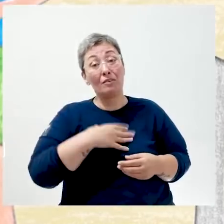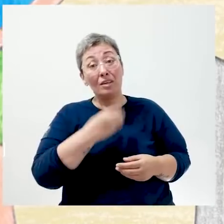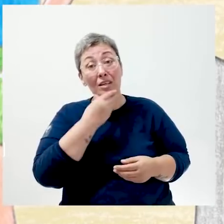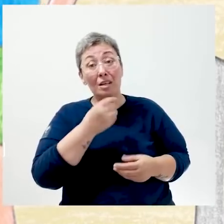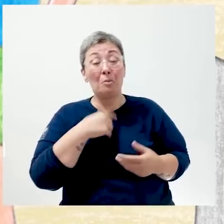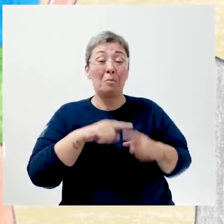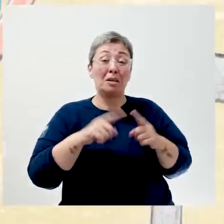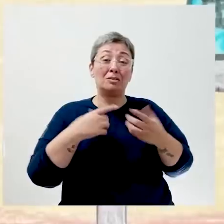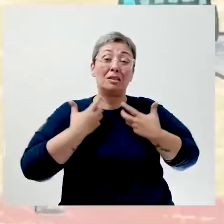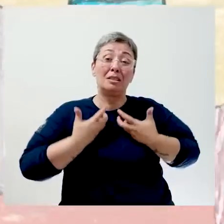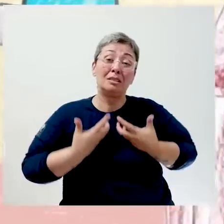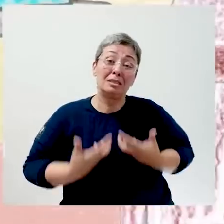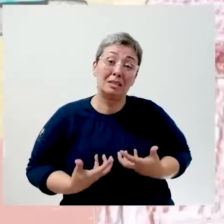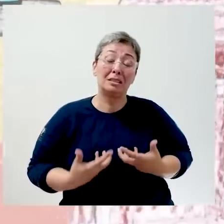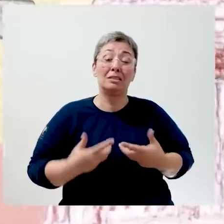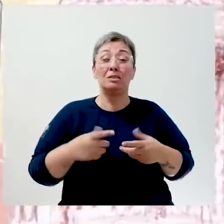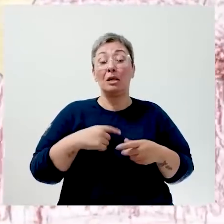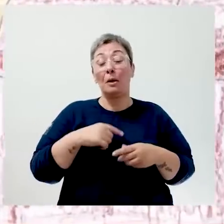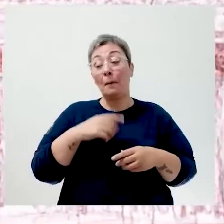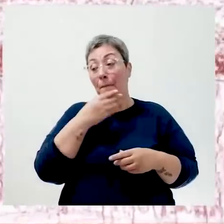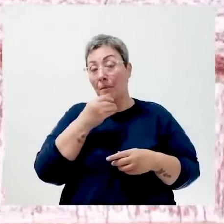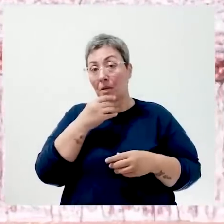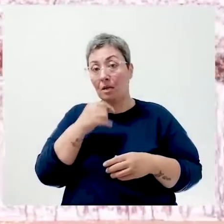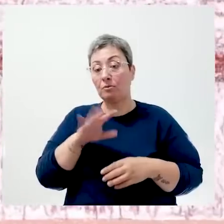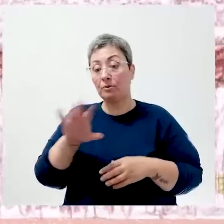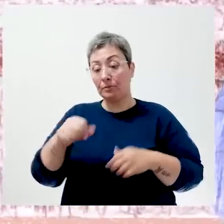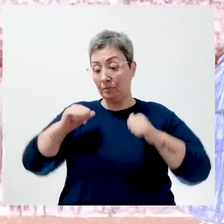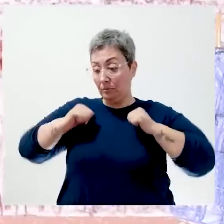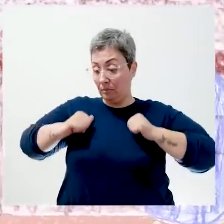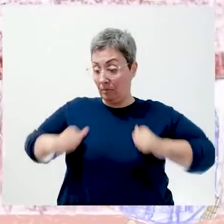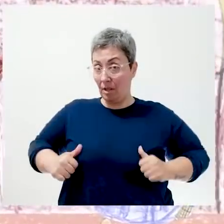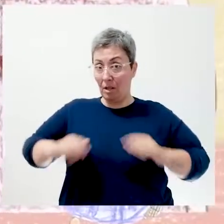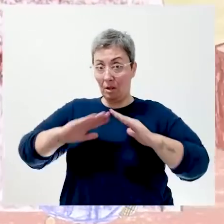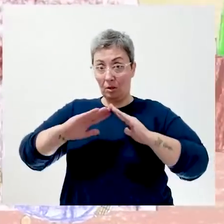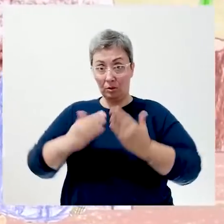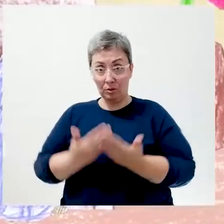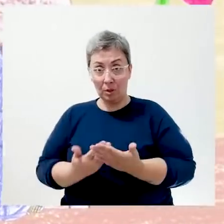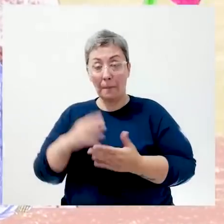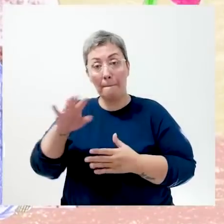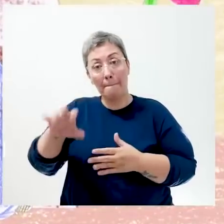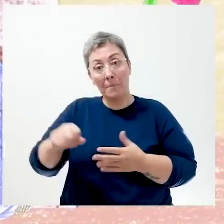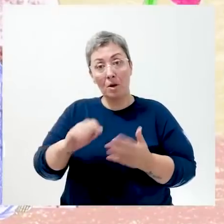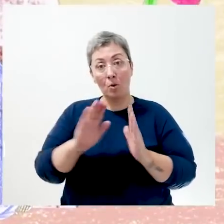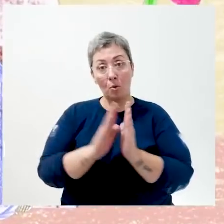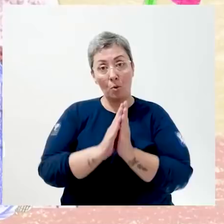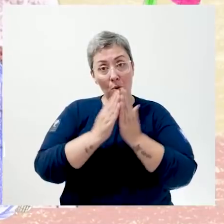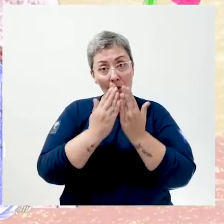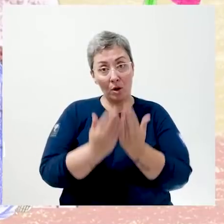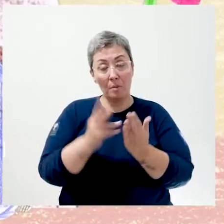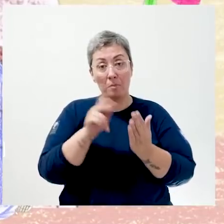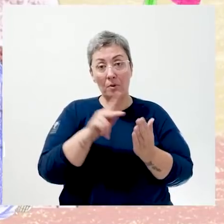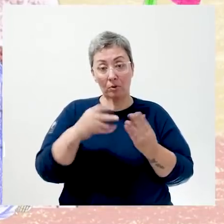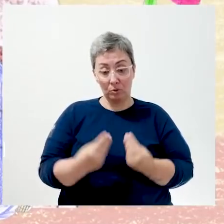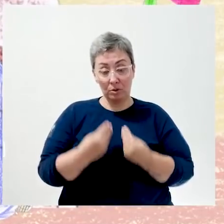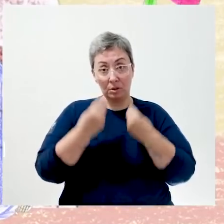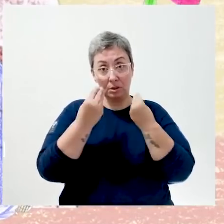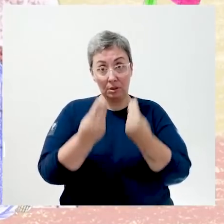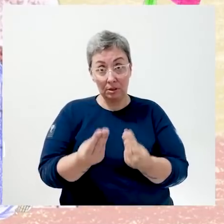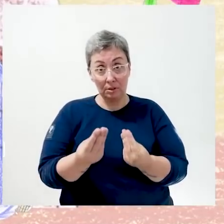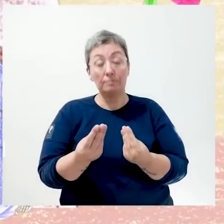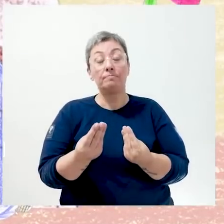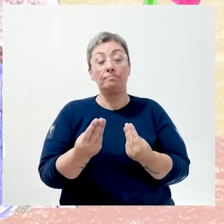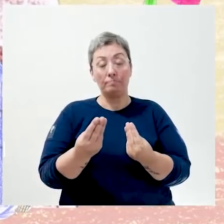muito cansado. O menino foi até a mochila da escola, pegou um livro que a